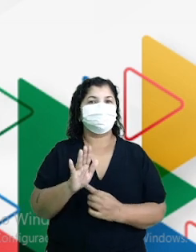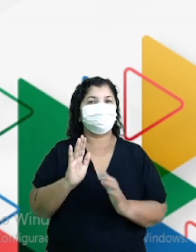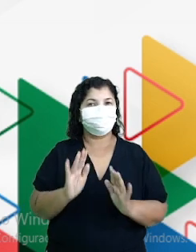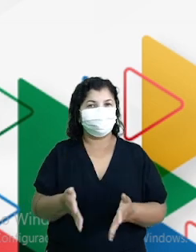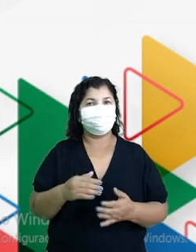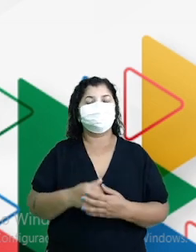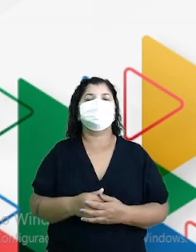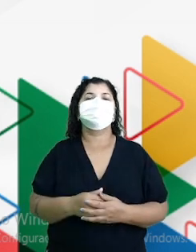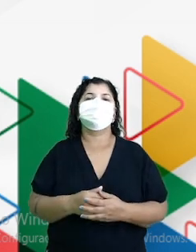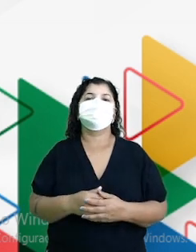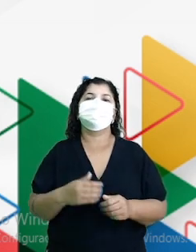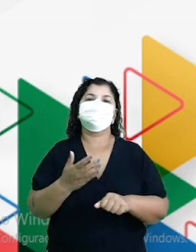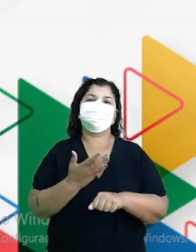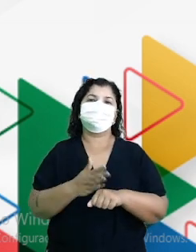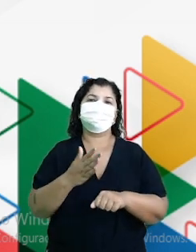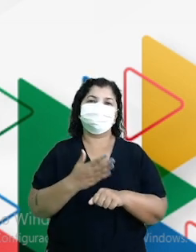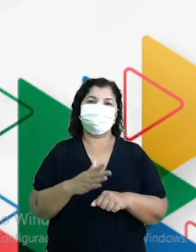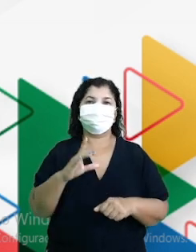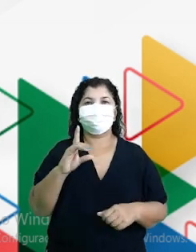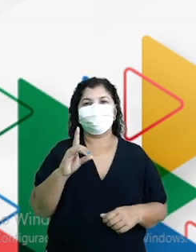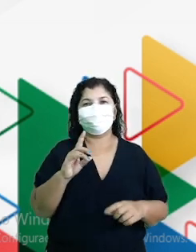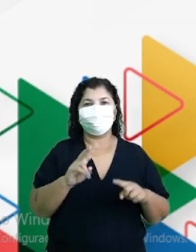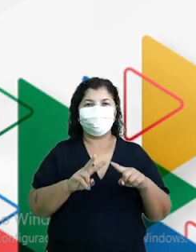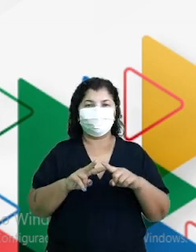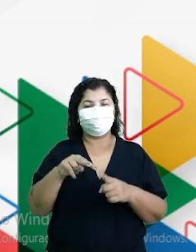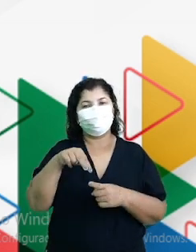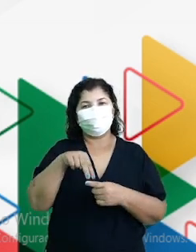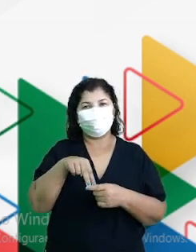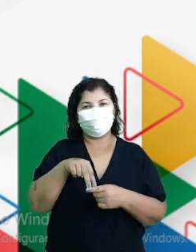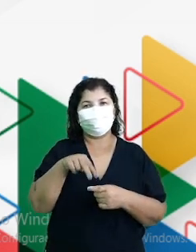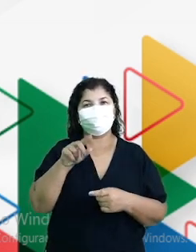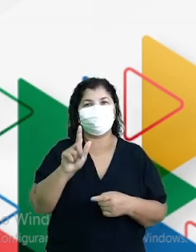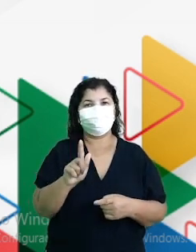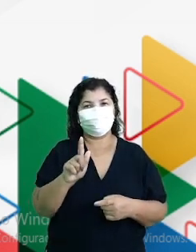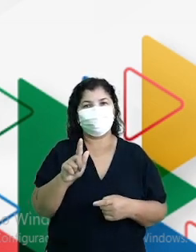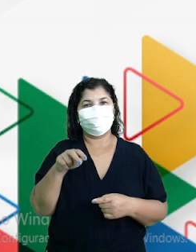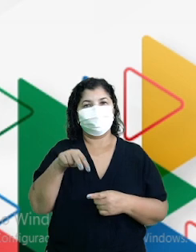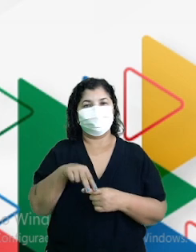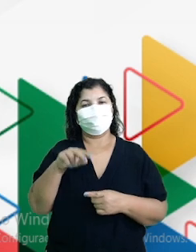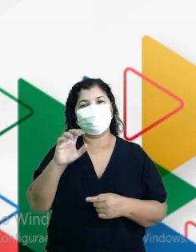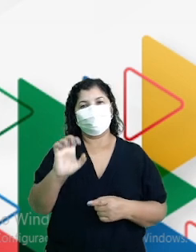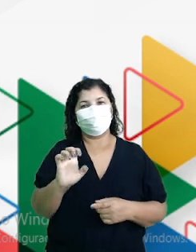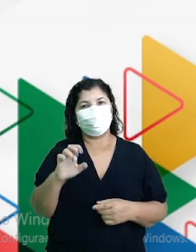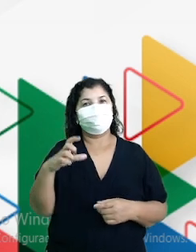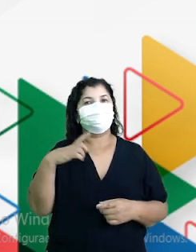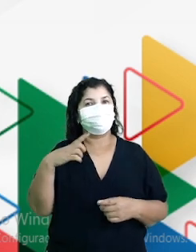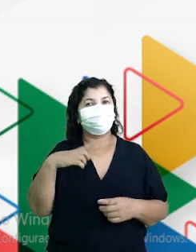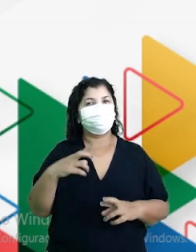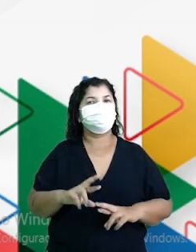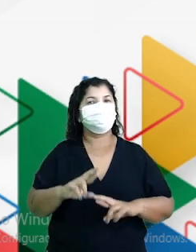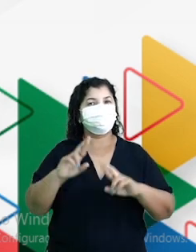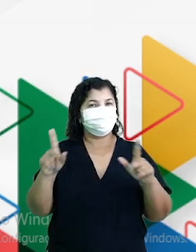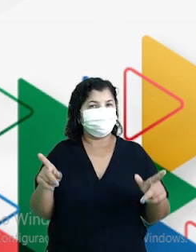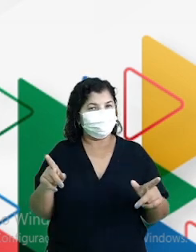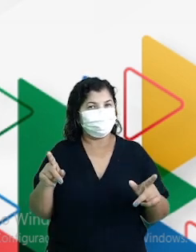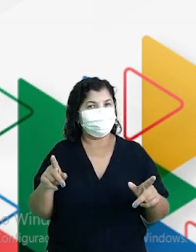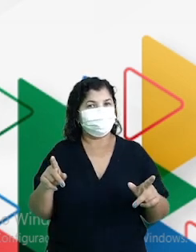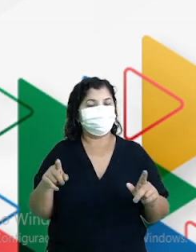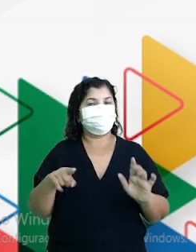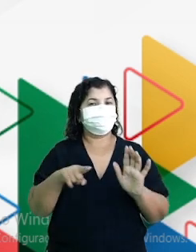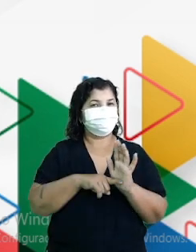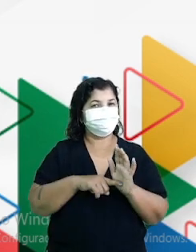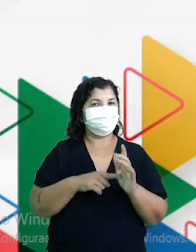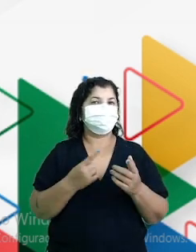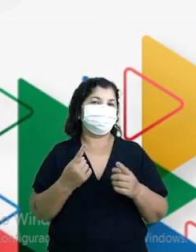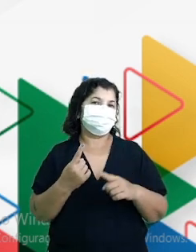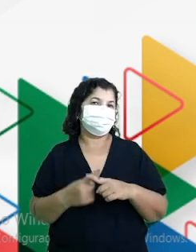na prática, ΔG e o ΔE acabam tendo sinais diferentes, sentidos diferentes.